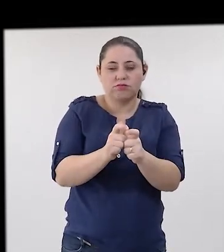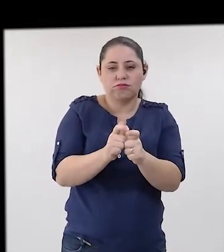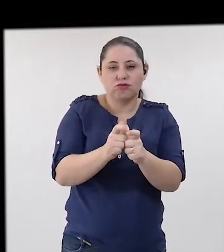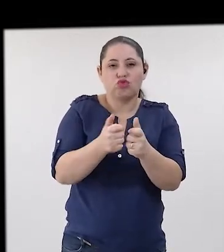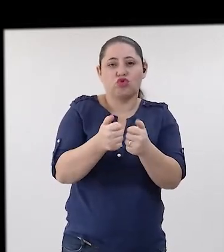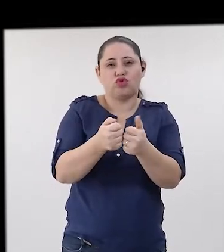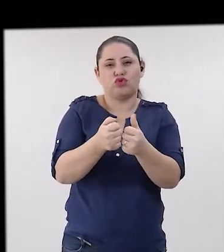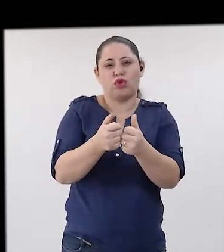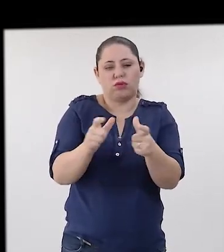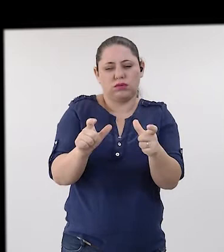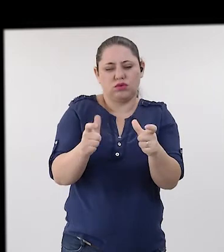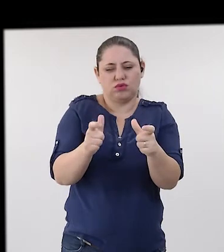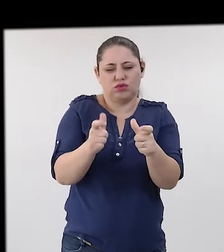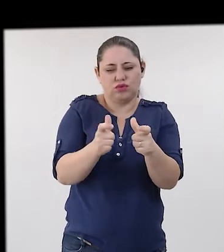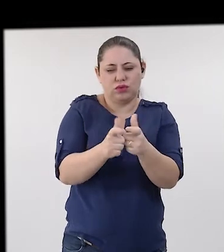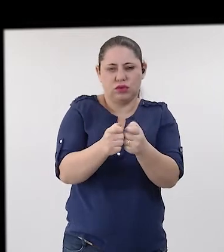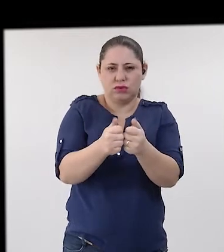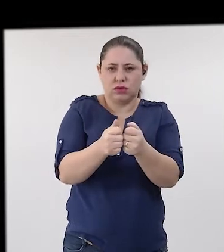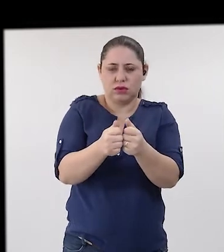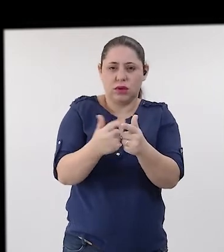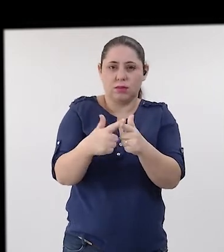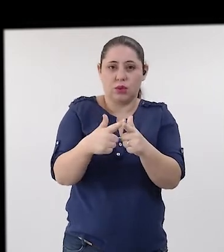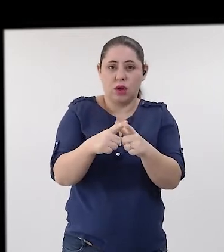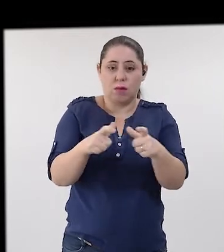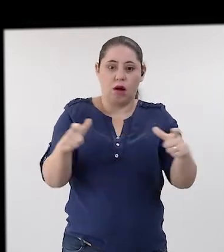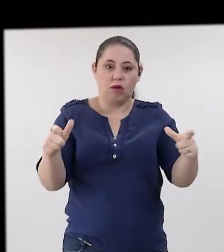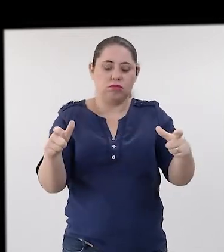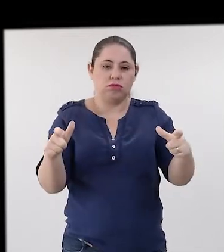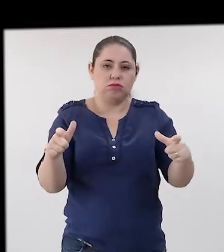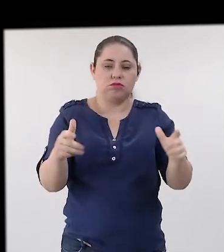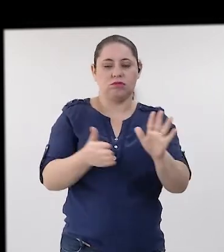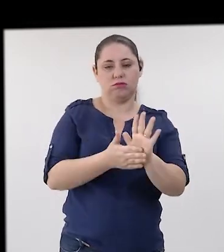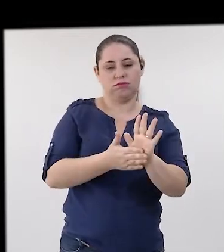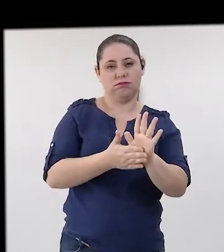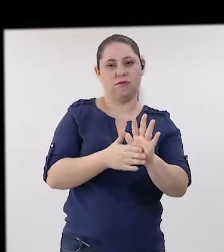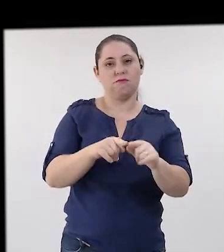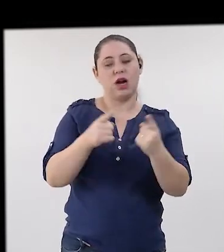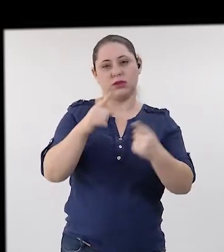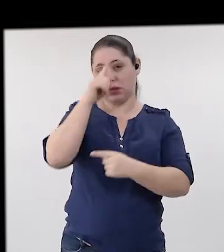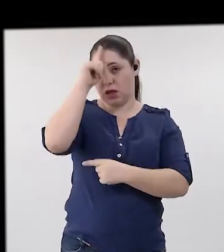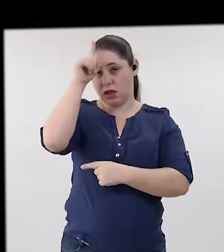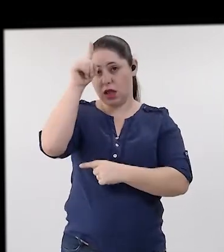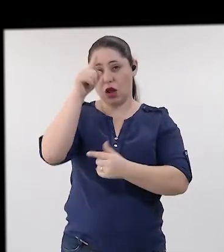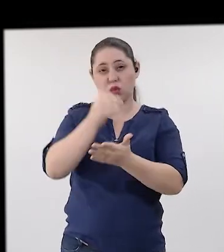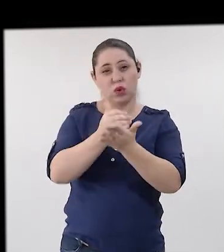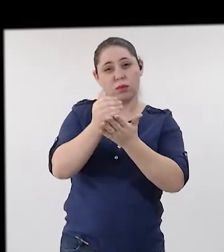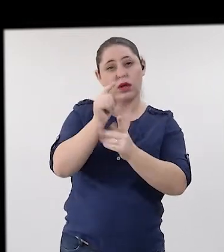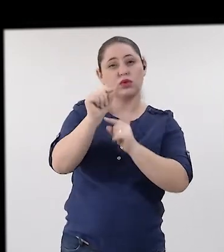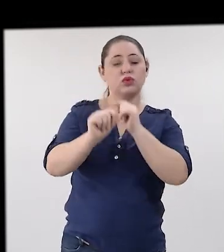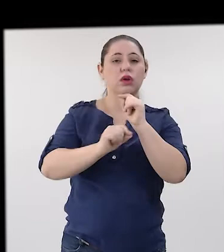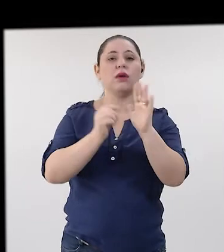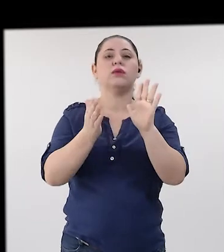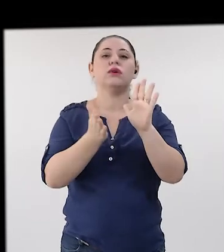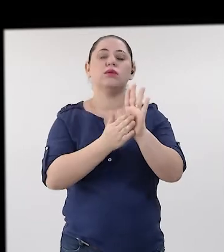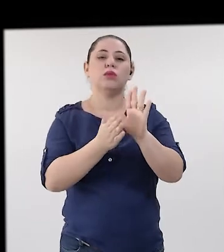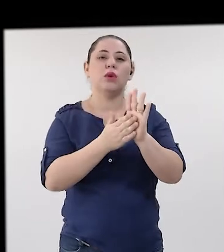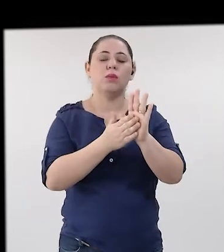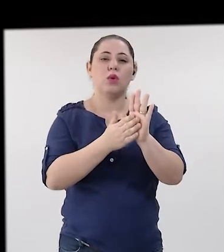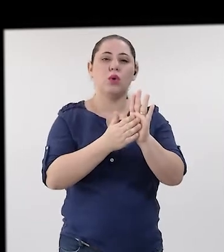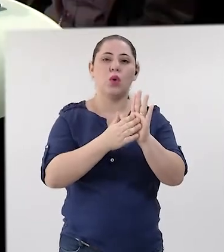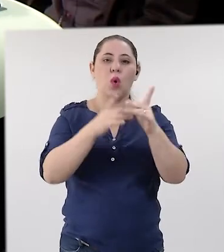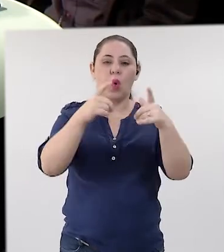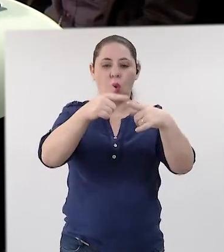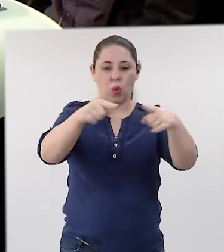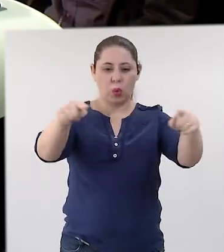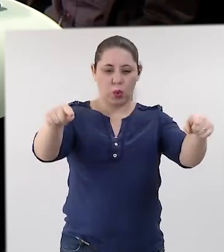do escopo. Então, reduzimos ao mínimo possível tudo aquilo que estava sendo proposto. Mas a ideia inicial era